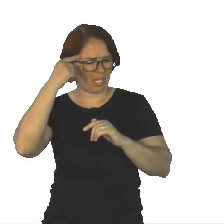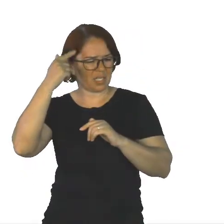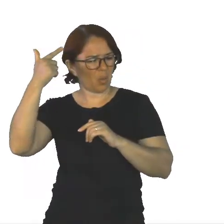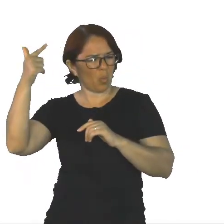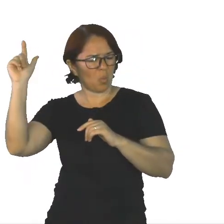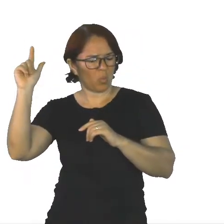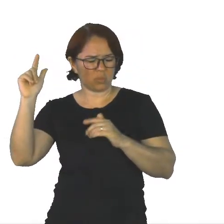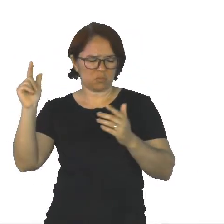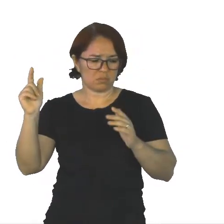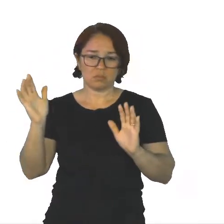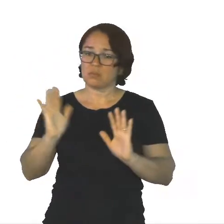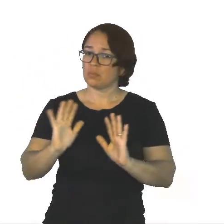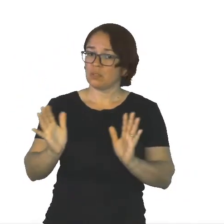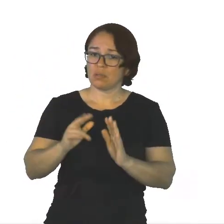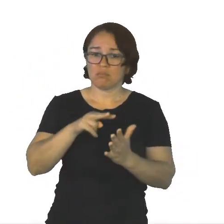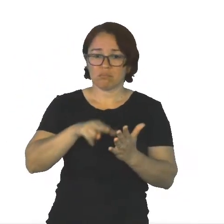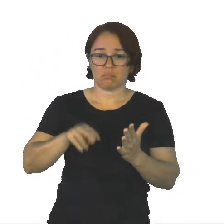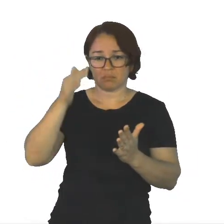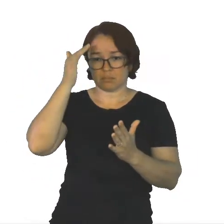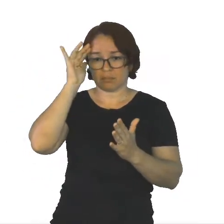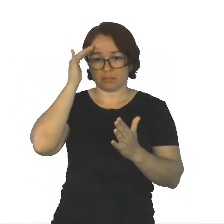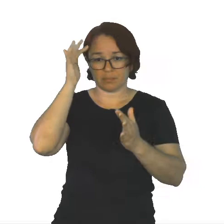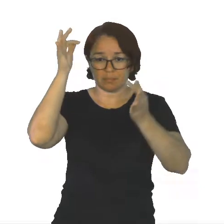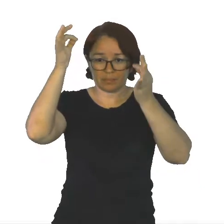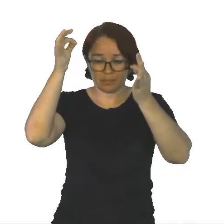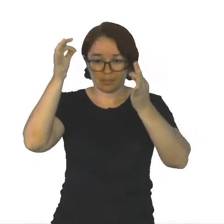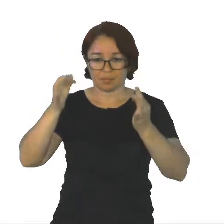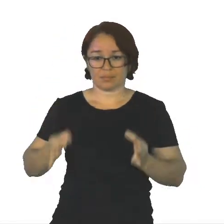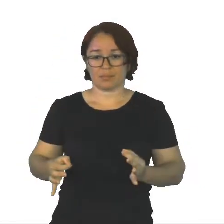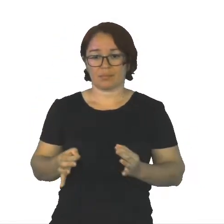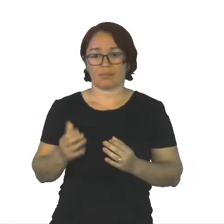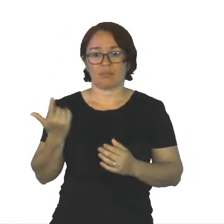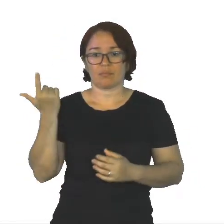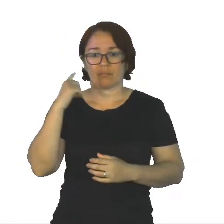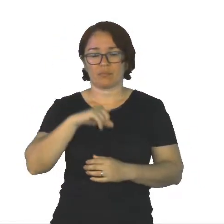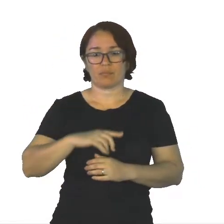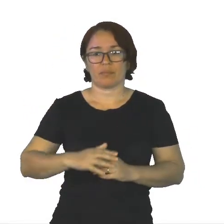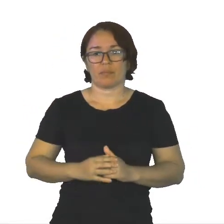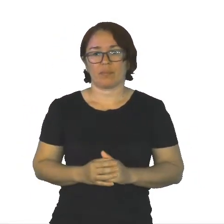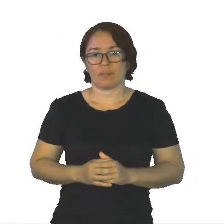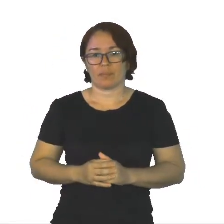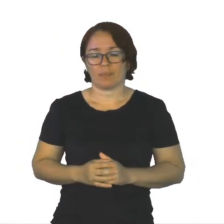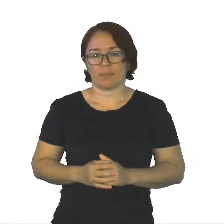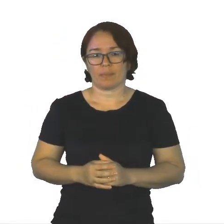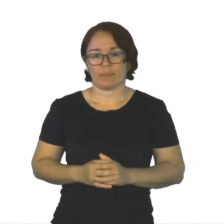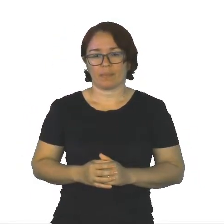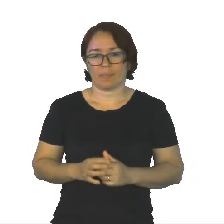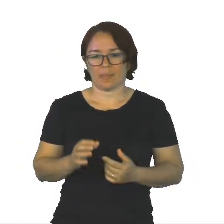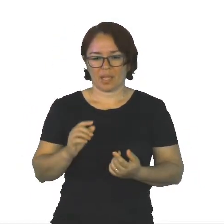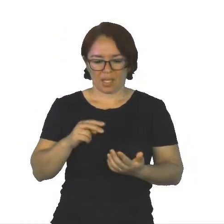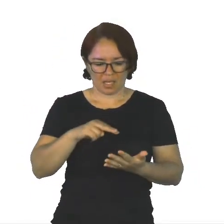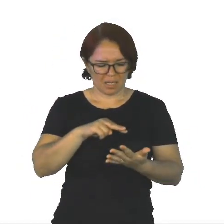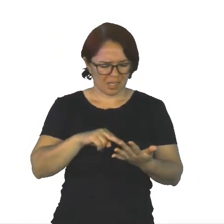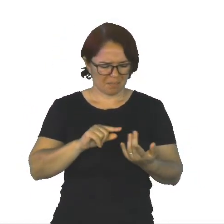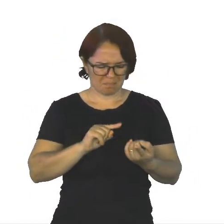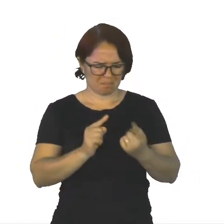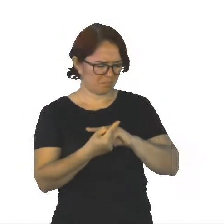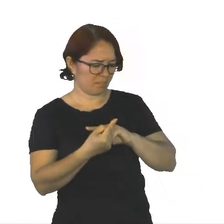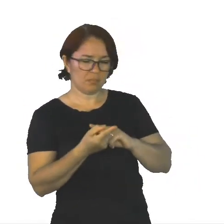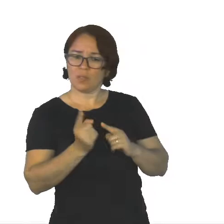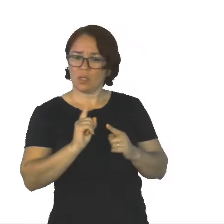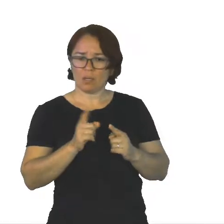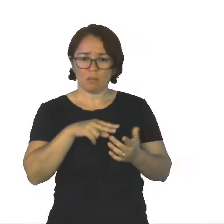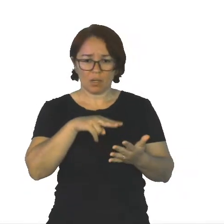enganos, equívocos. Ele achar que, eu entendi que era isso, mas era outra palavra, eu entendi tal palavra, mas era outra